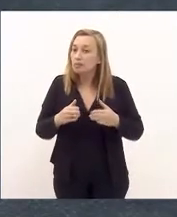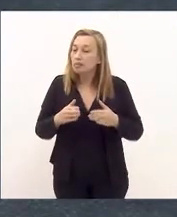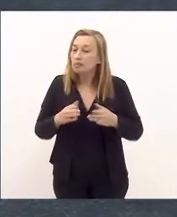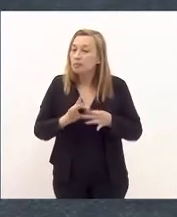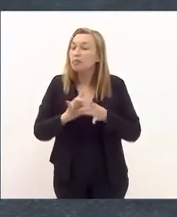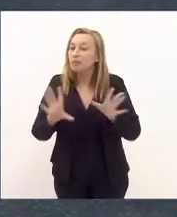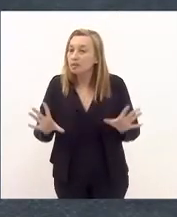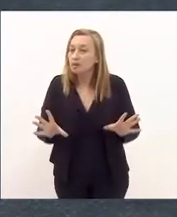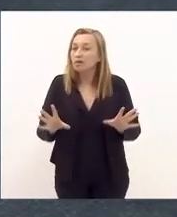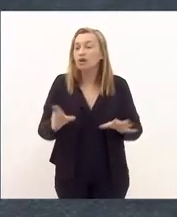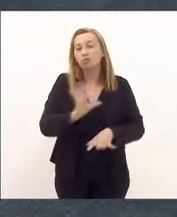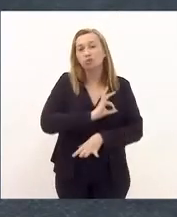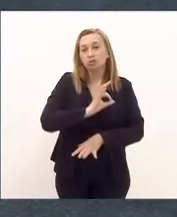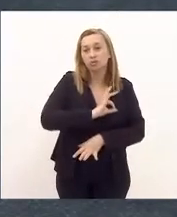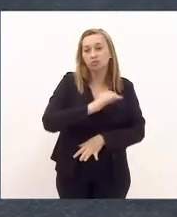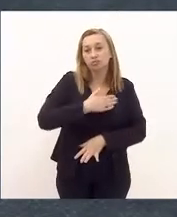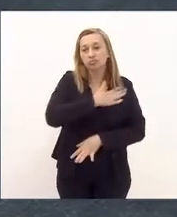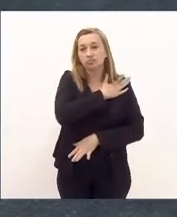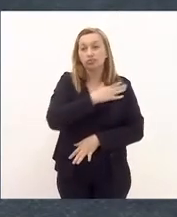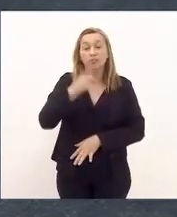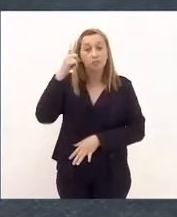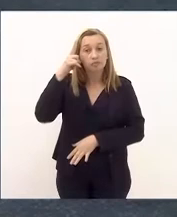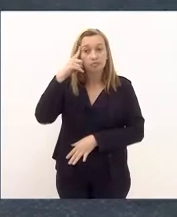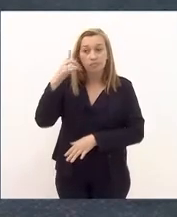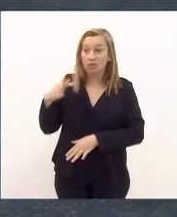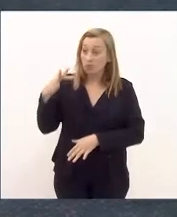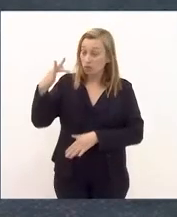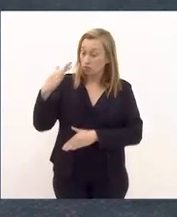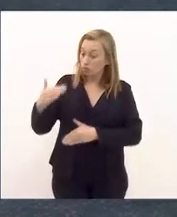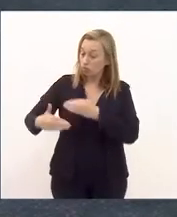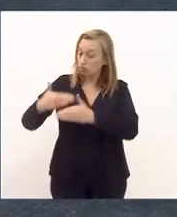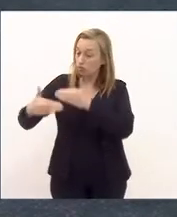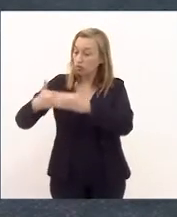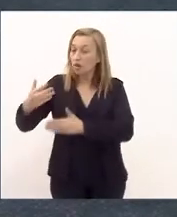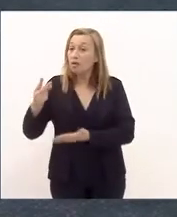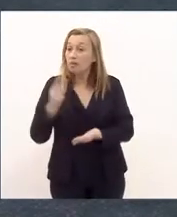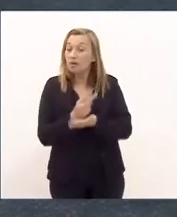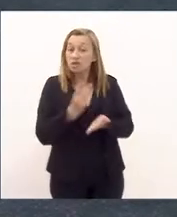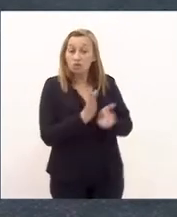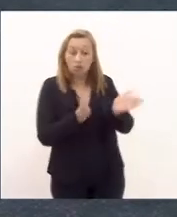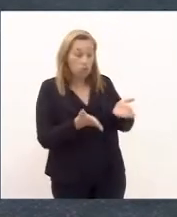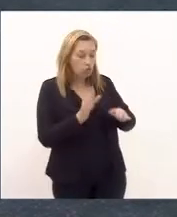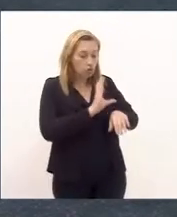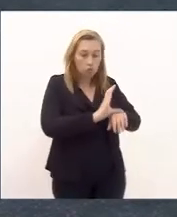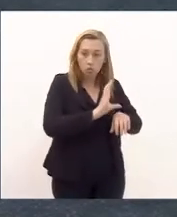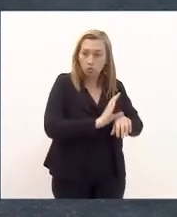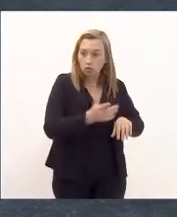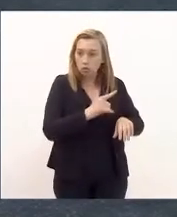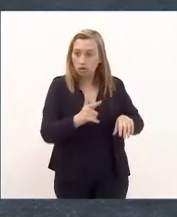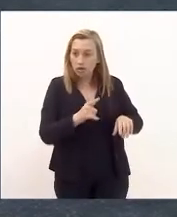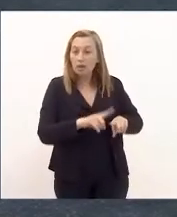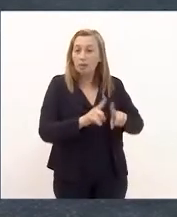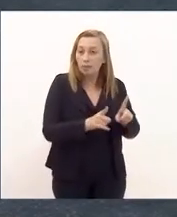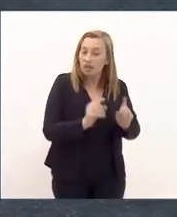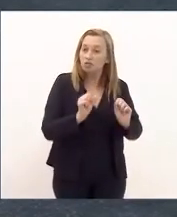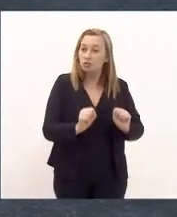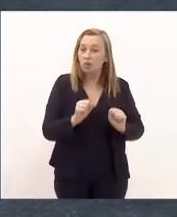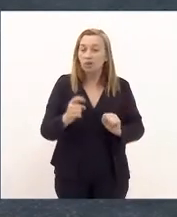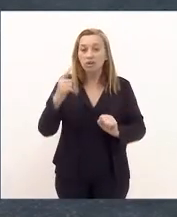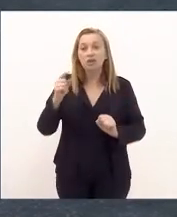militar projetar a sua carreira, sabendo que, mesmo que ele não faça hoje o curso, ele tem projetado